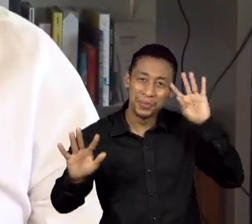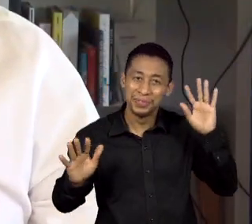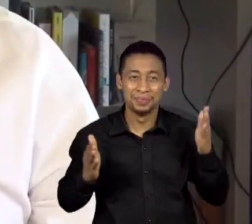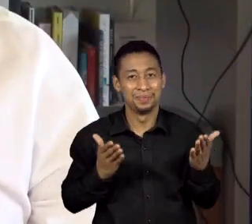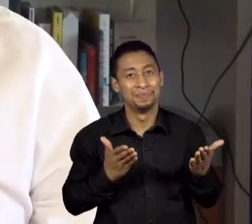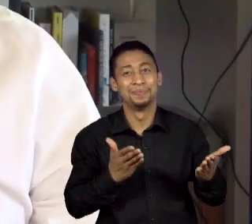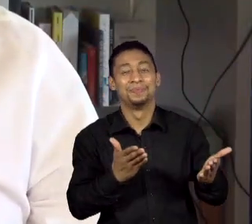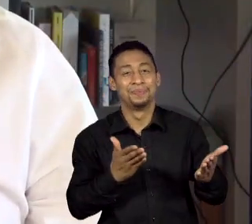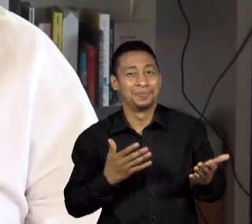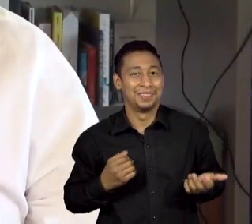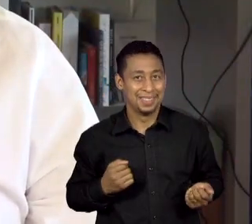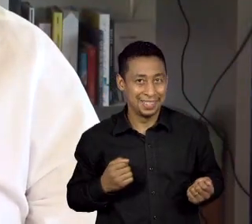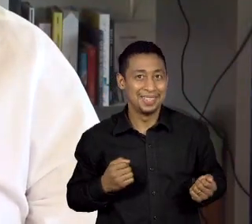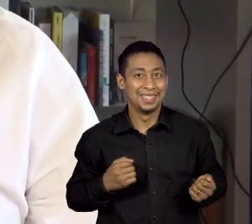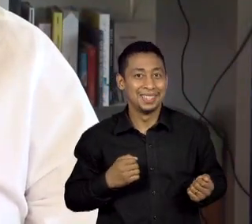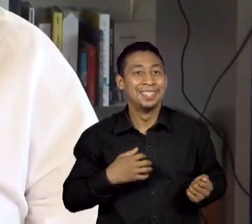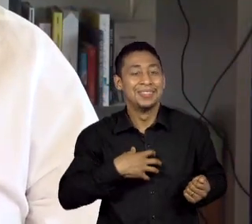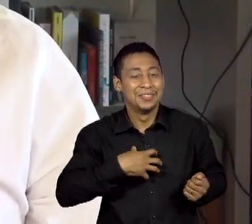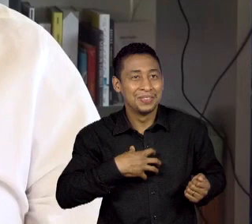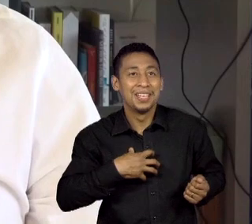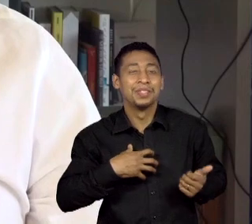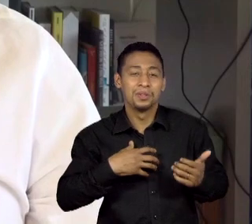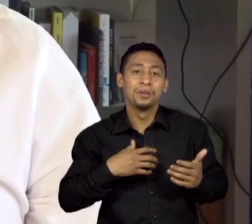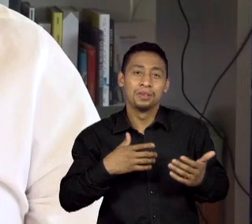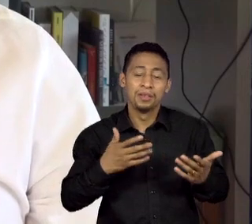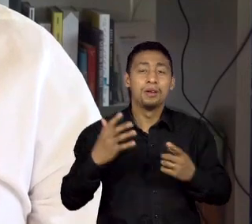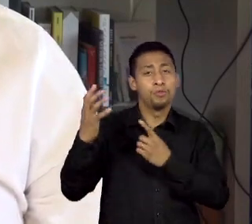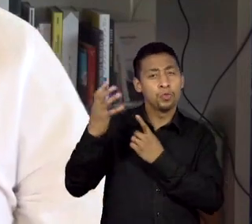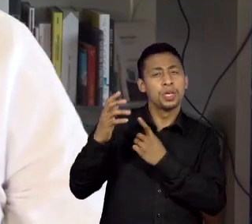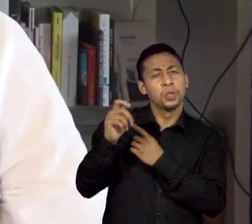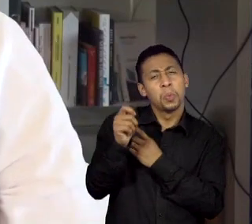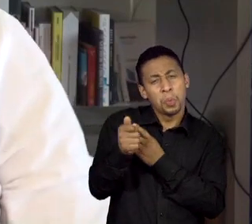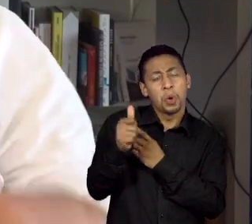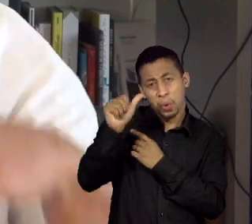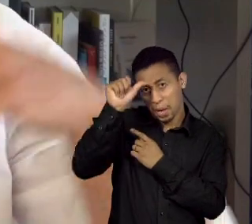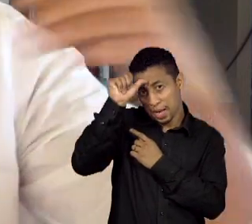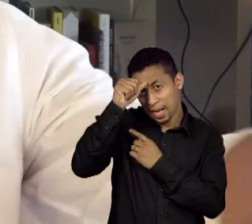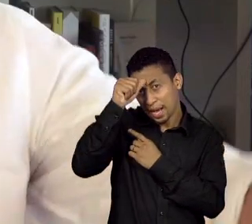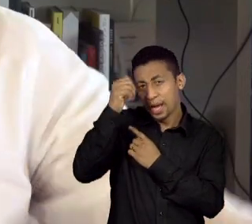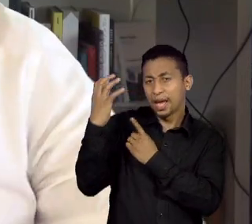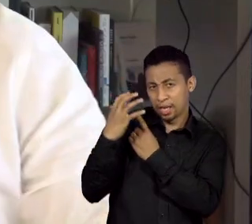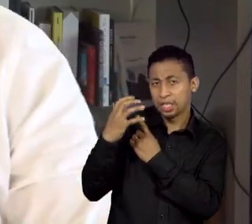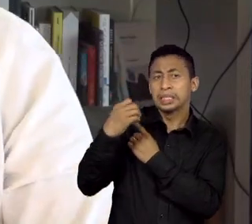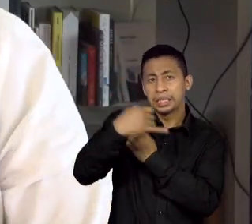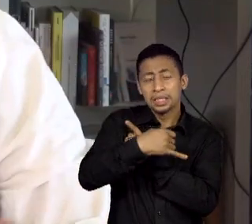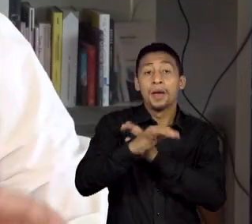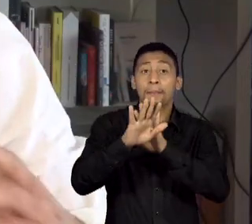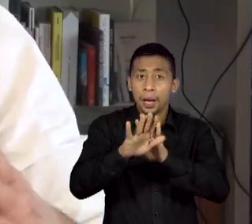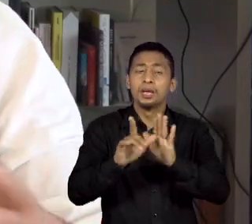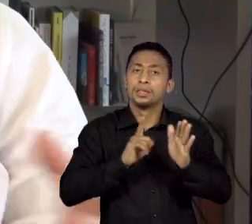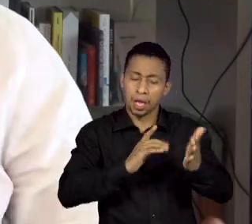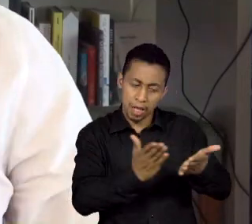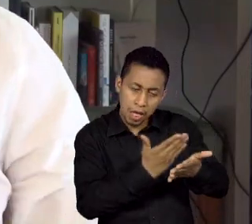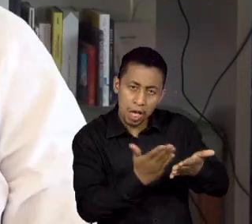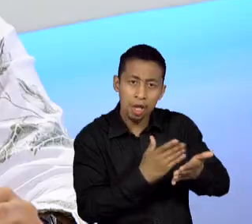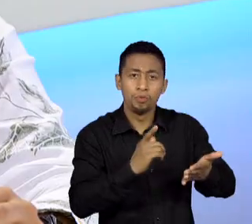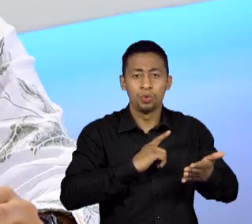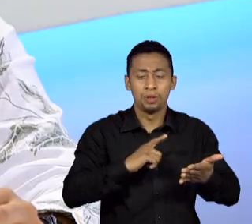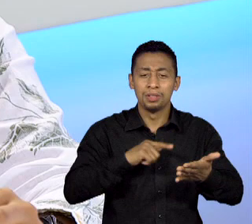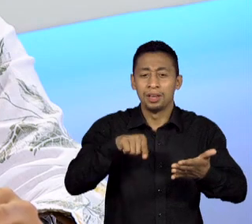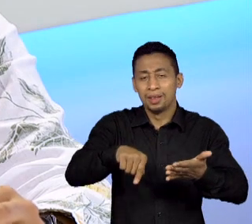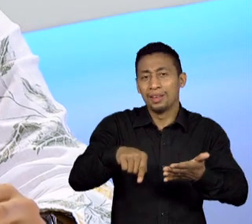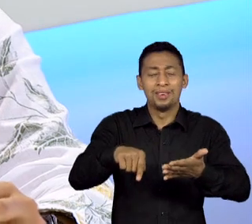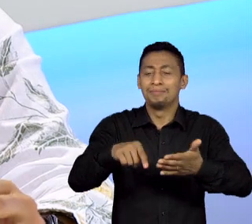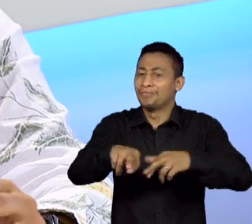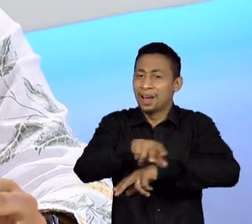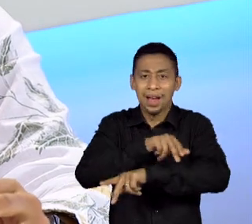uma linha mais hollywoodiana, mas ela também vem do livro, vem do almanaque, vem do... Enfim,